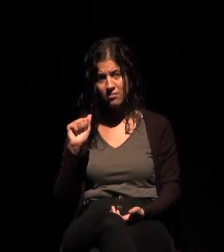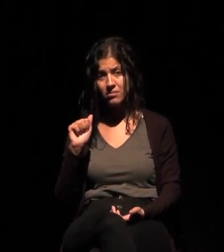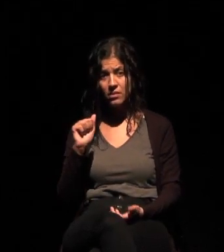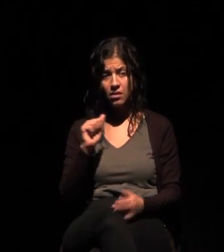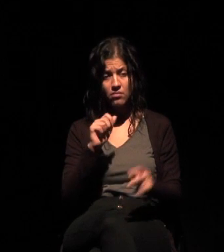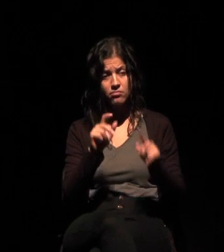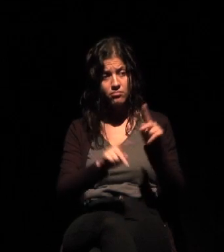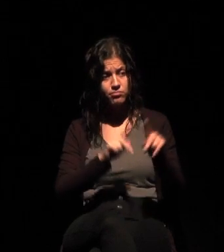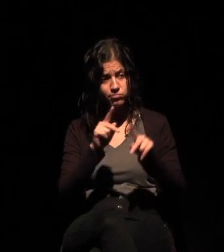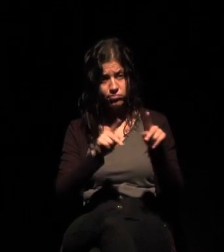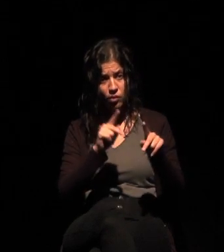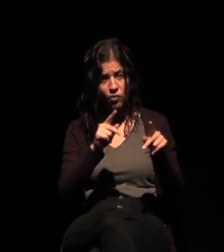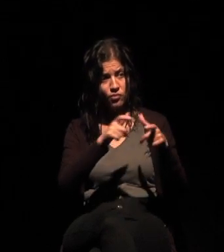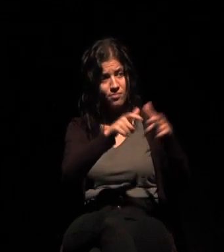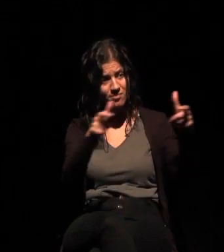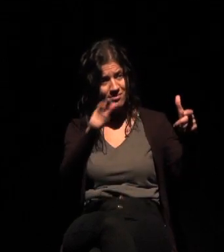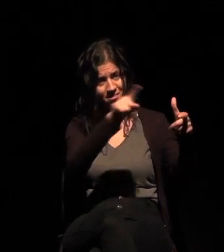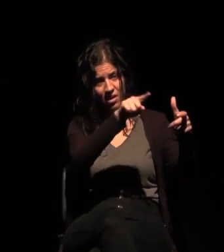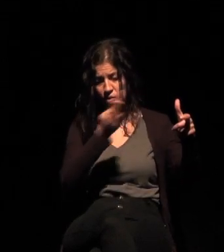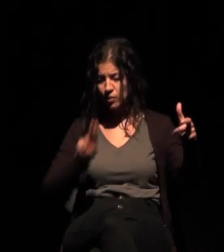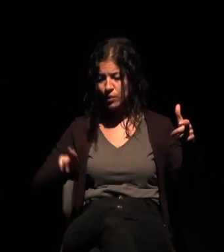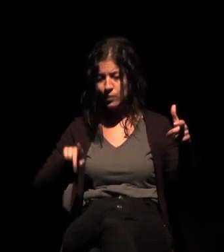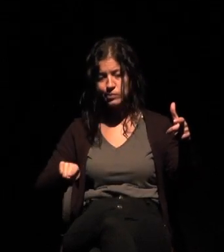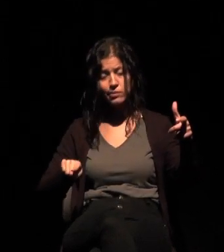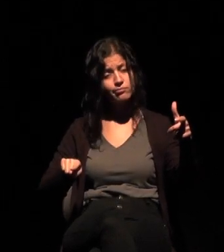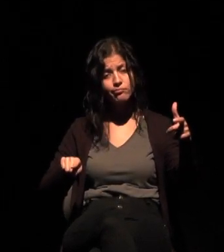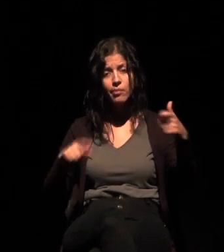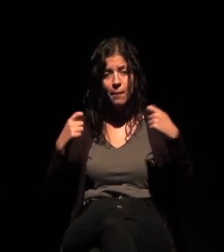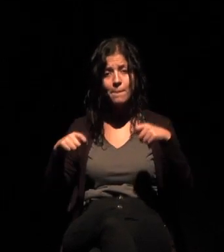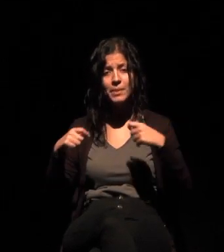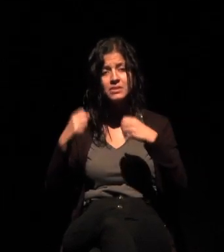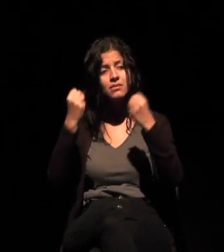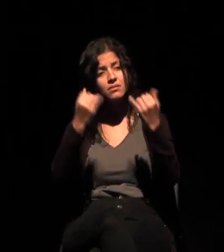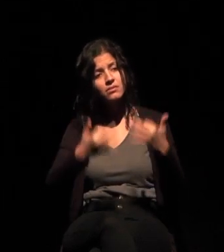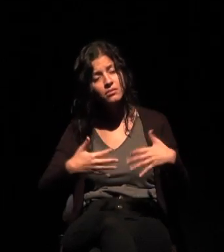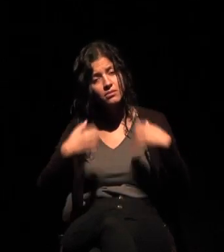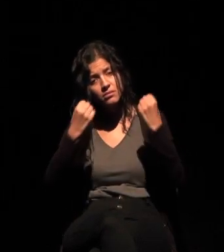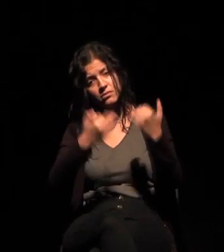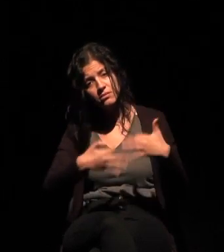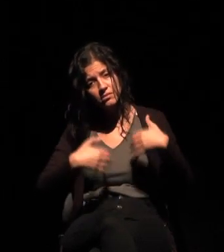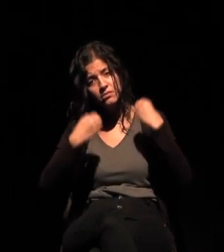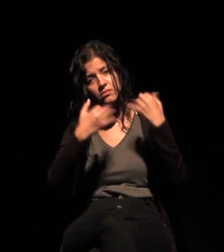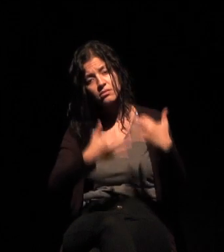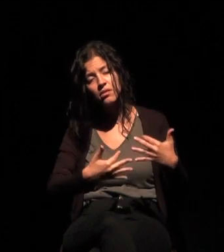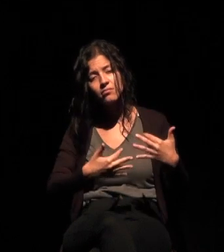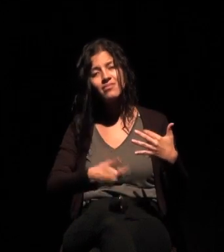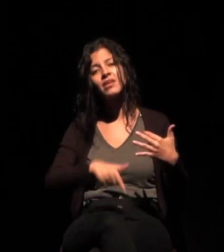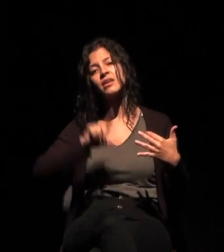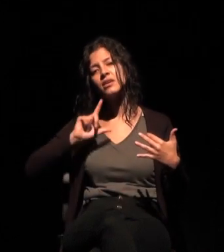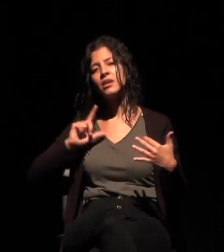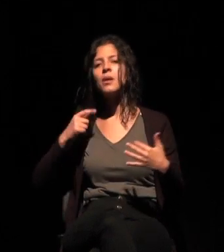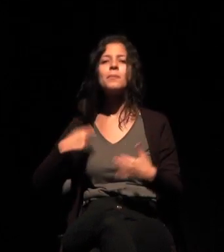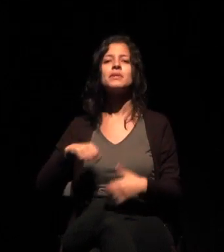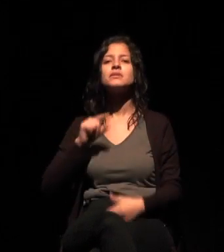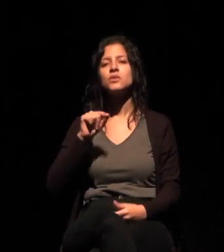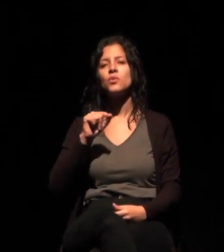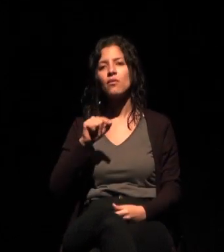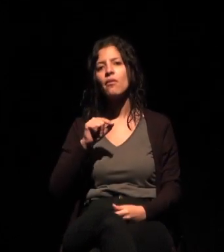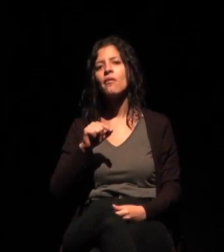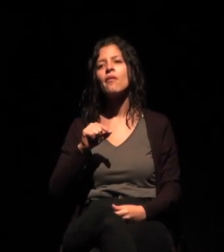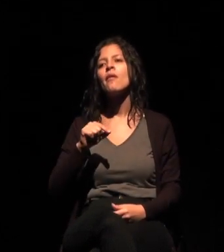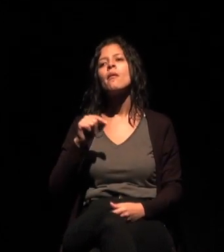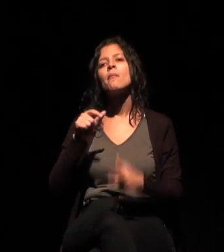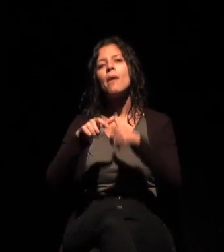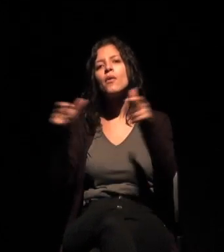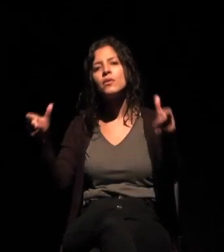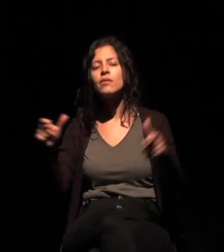e usada por muita gente e aí eu vou votar uma coisa que eu falei antes explicar exige um conhecimento um senso comum exige